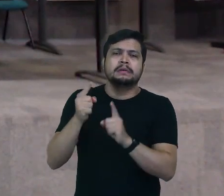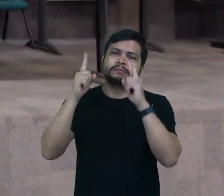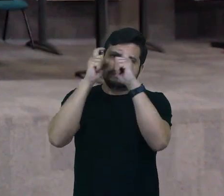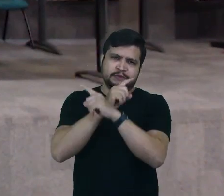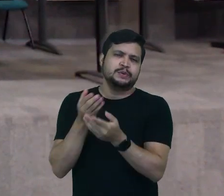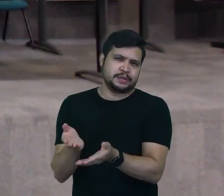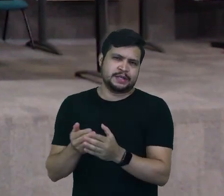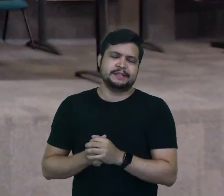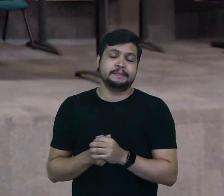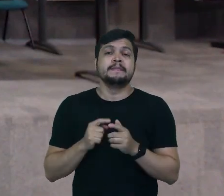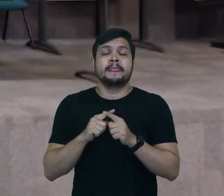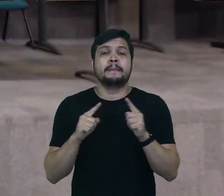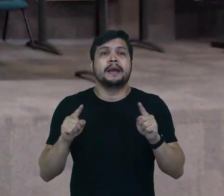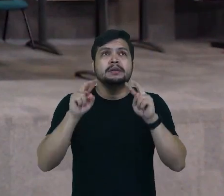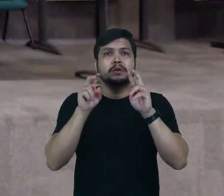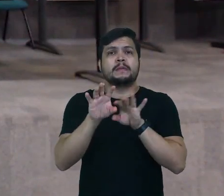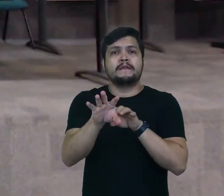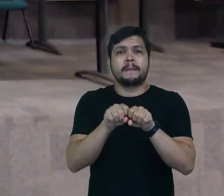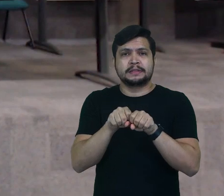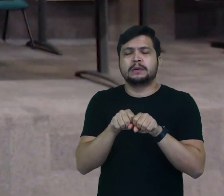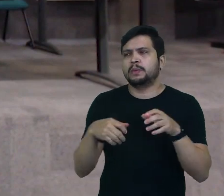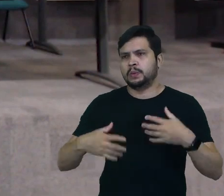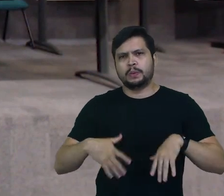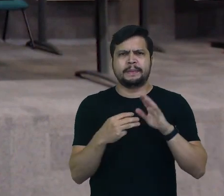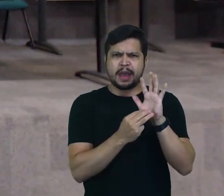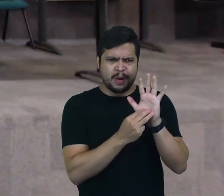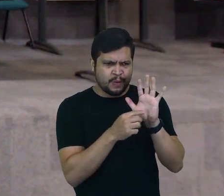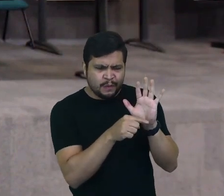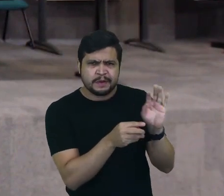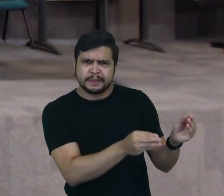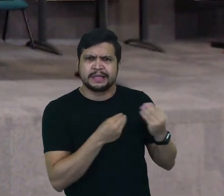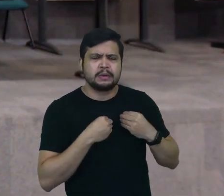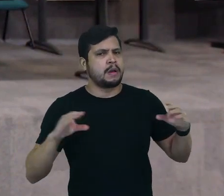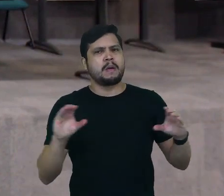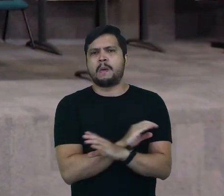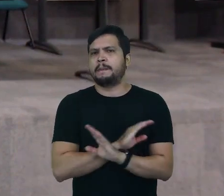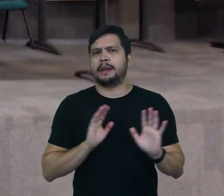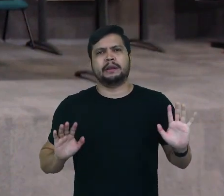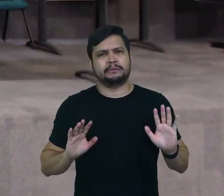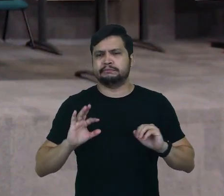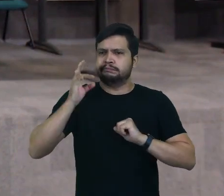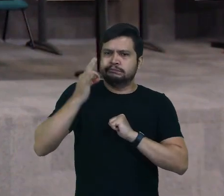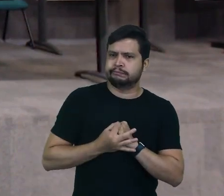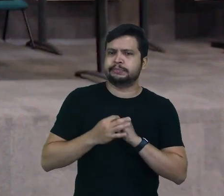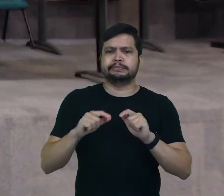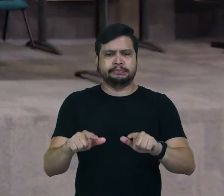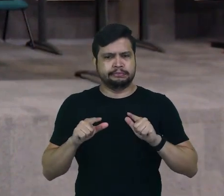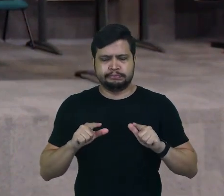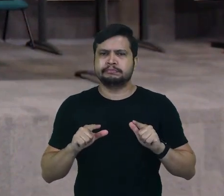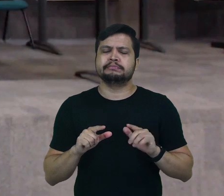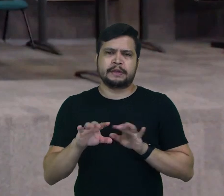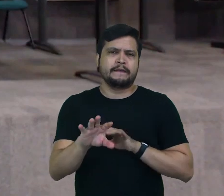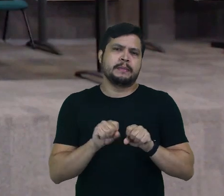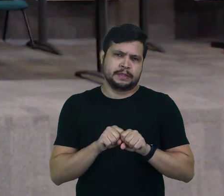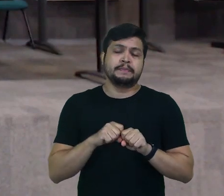do ponto de vista da formação, eu saí muito bem formada da UVA. Assim, o tanto que eu